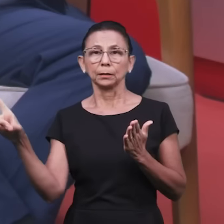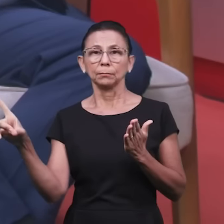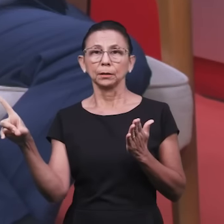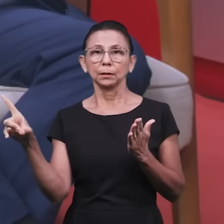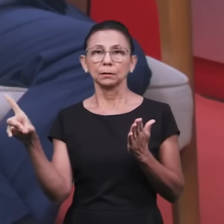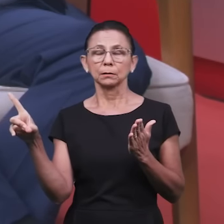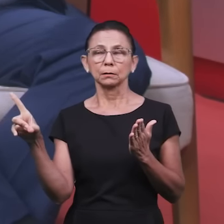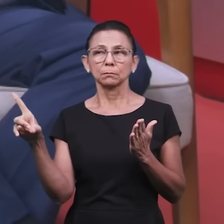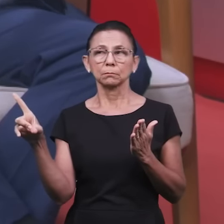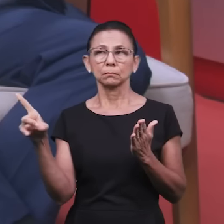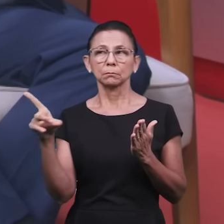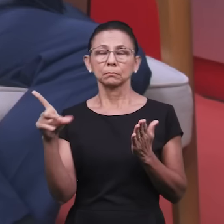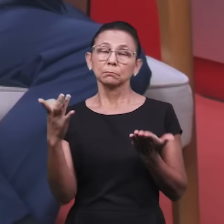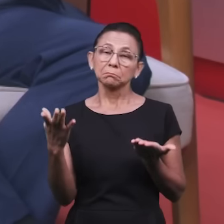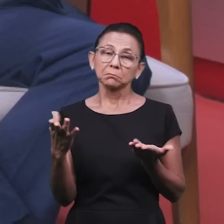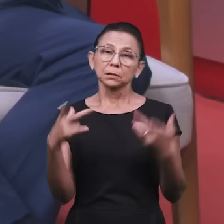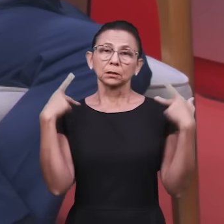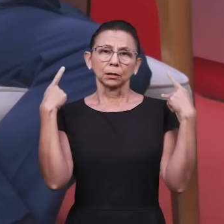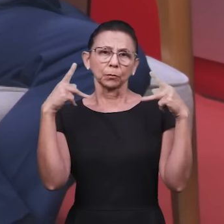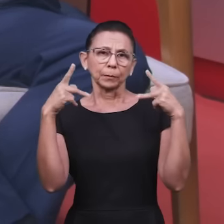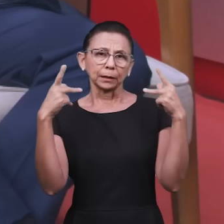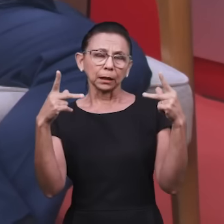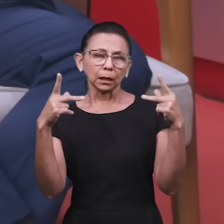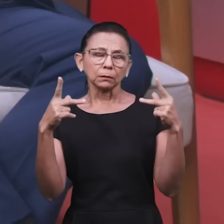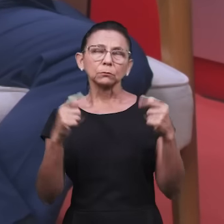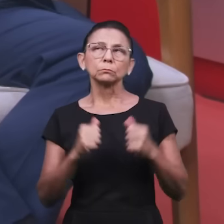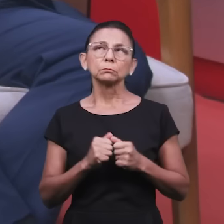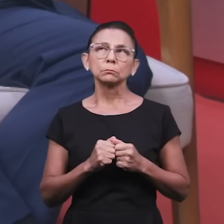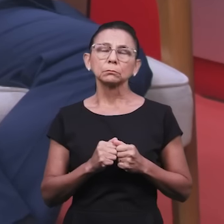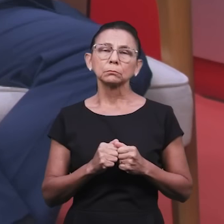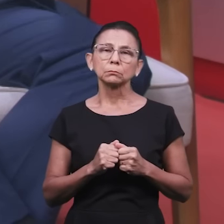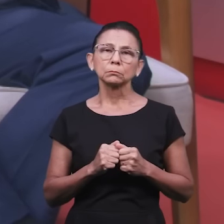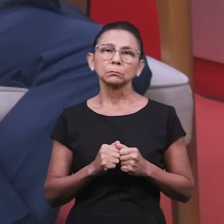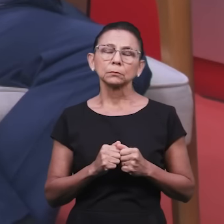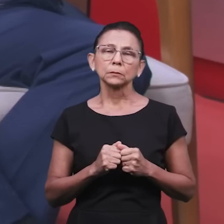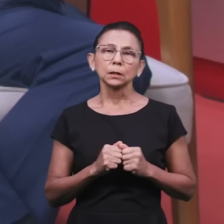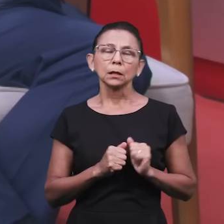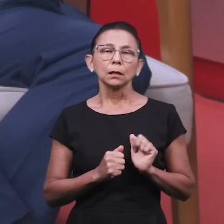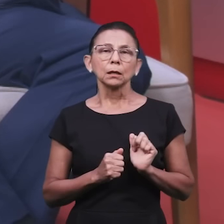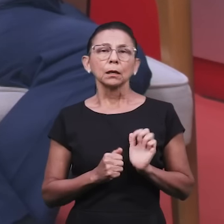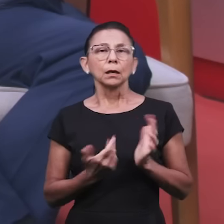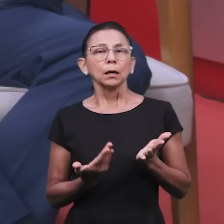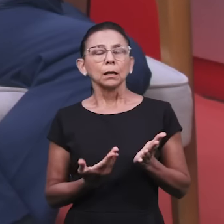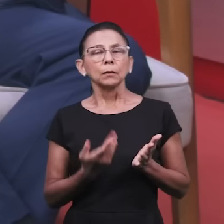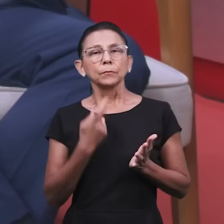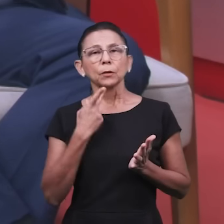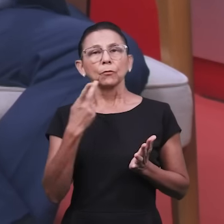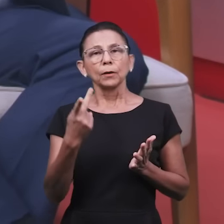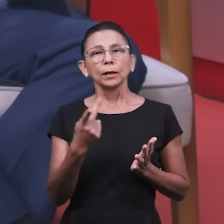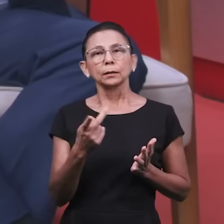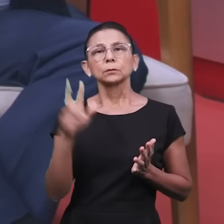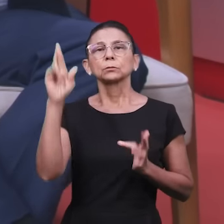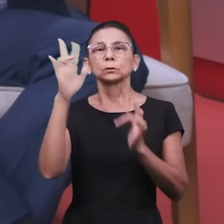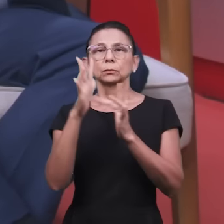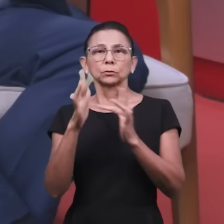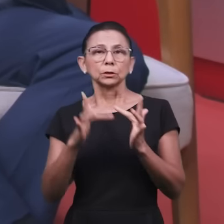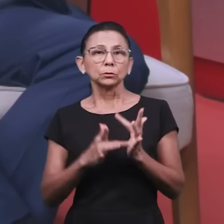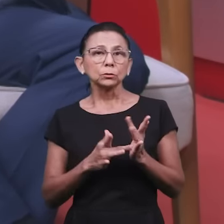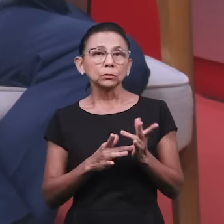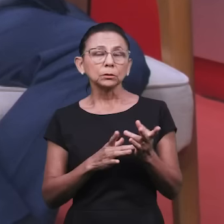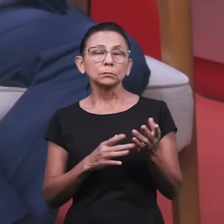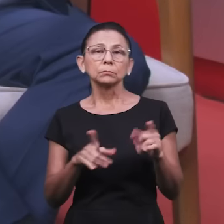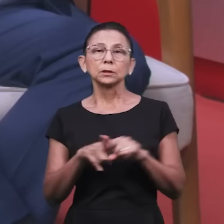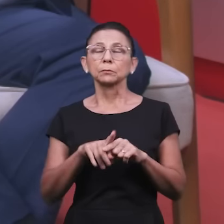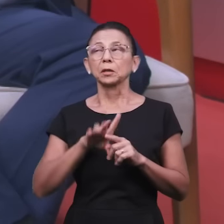sendo pregada, Jesus está sendo mencionado, fala-se de Deus, mas há uma diferença muito